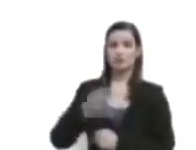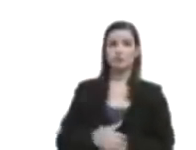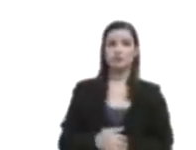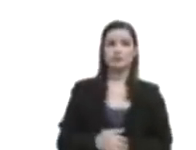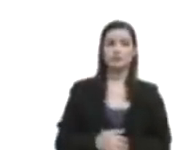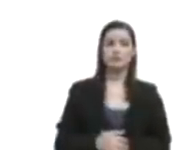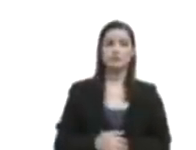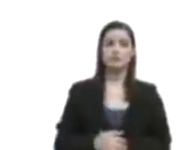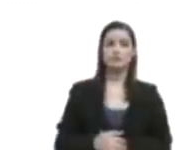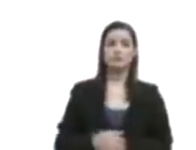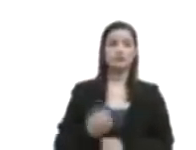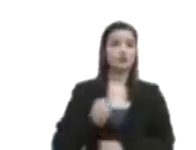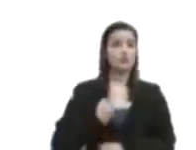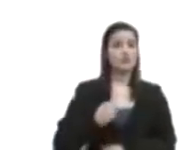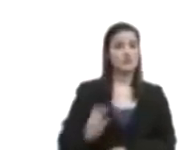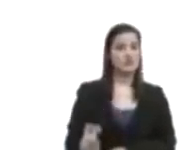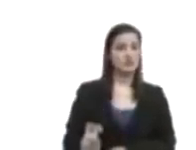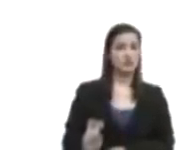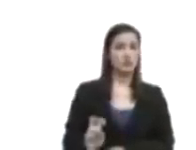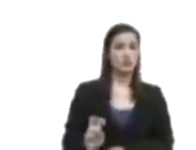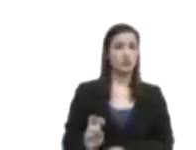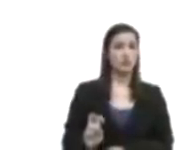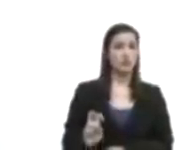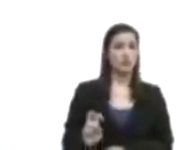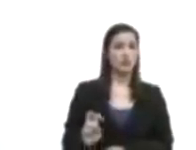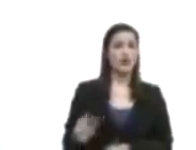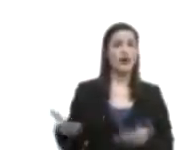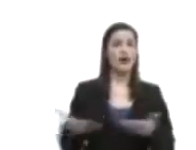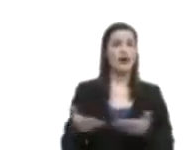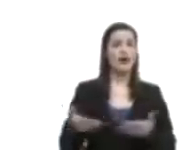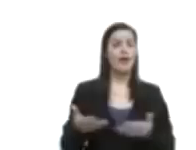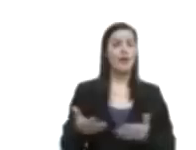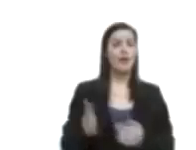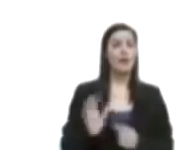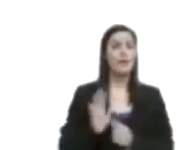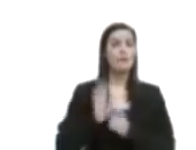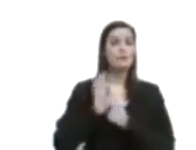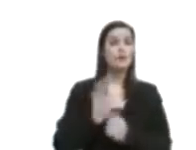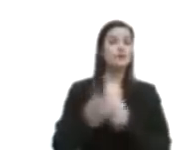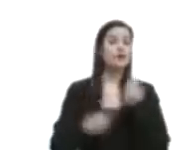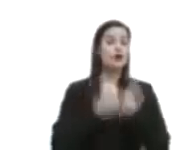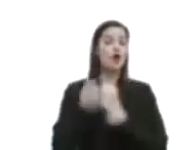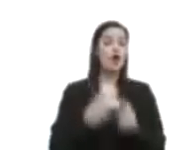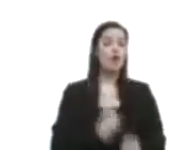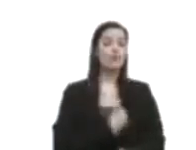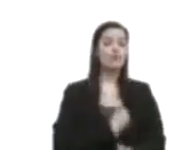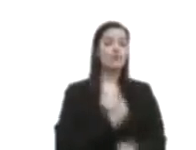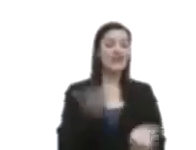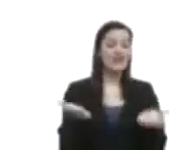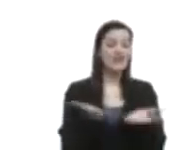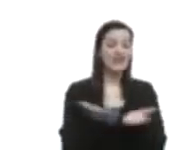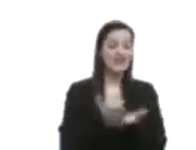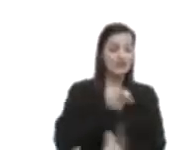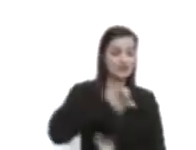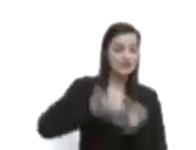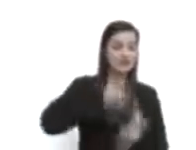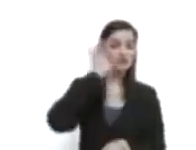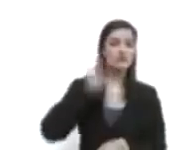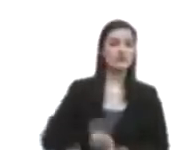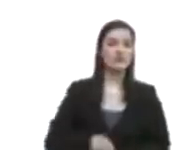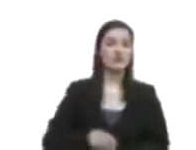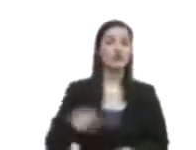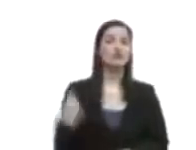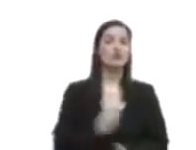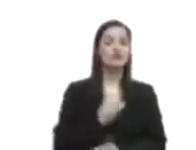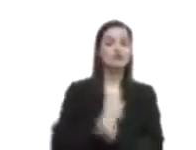A quinta bem-aventurança agora trata dos efeitos da conversão verdadeira no tocante à nossa relação com a sociedade,